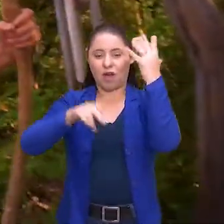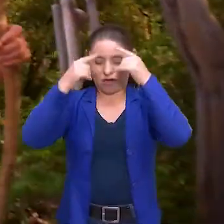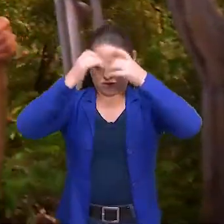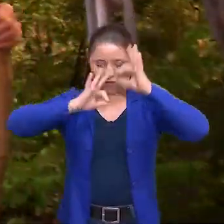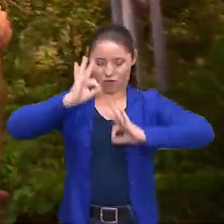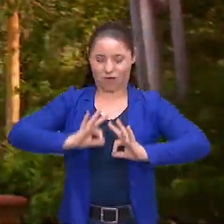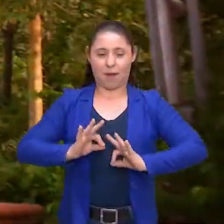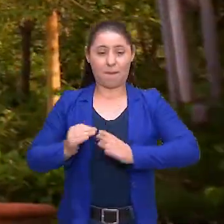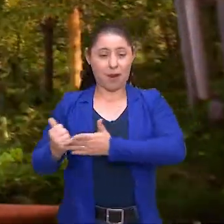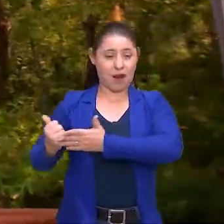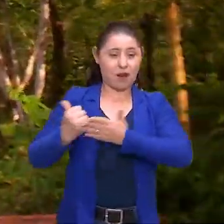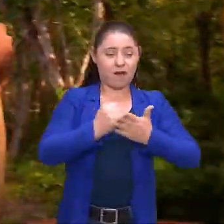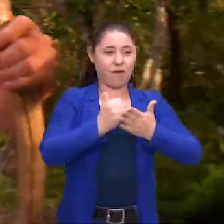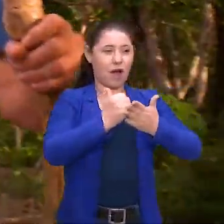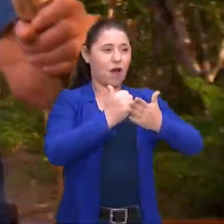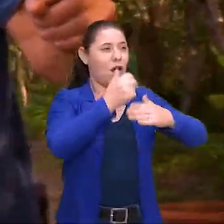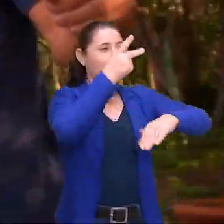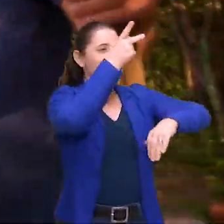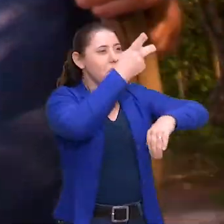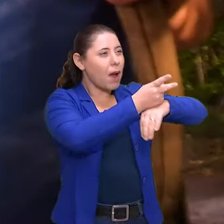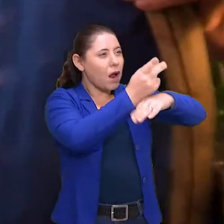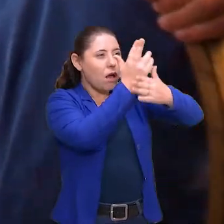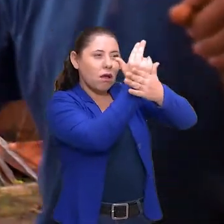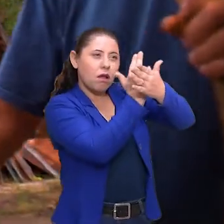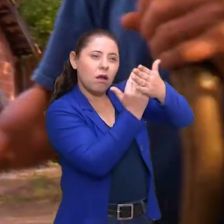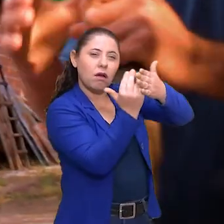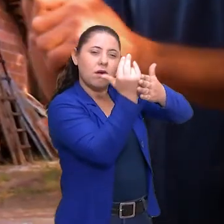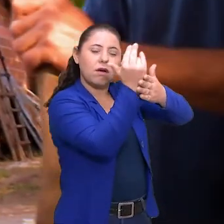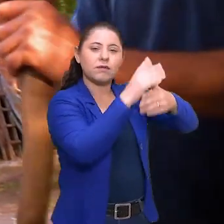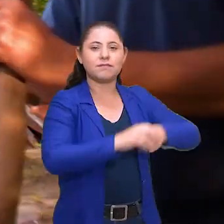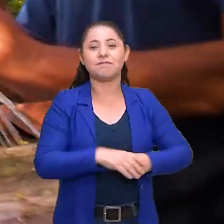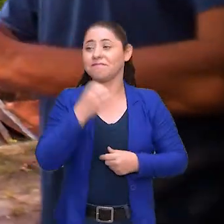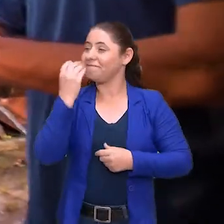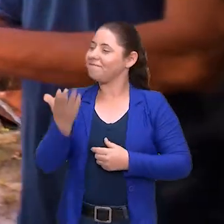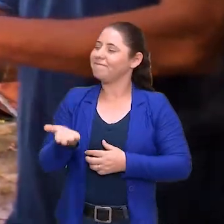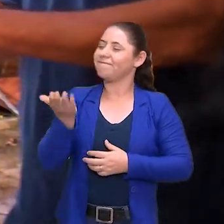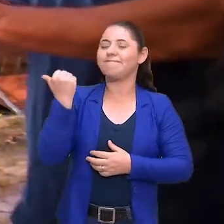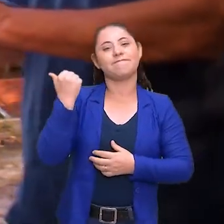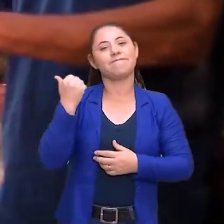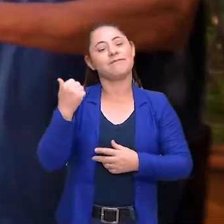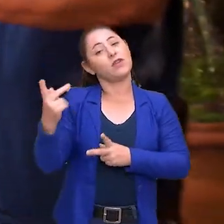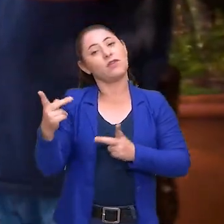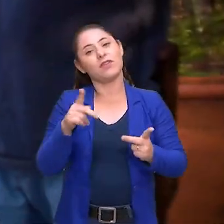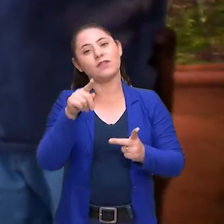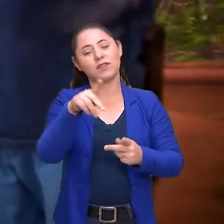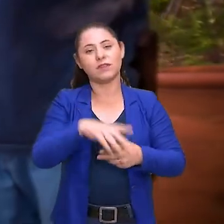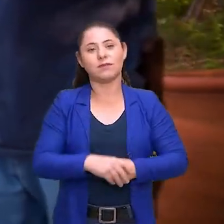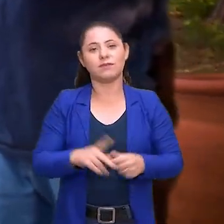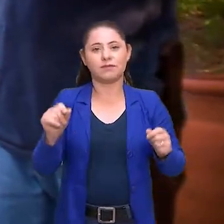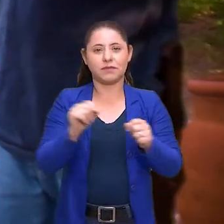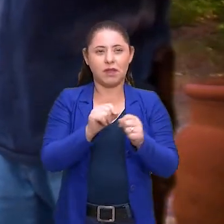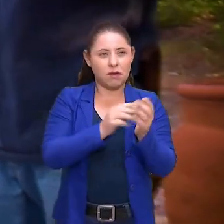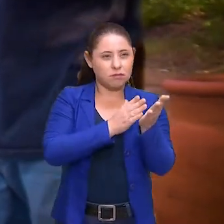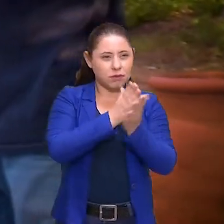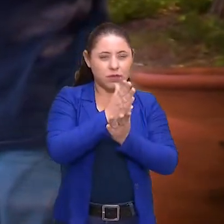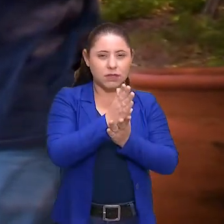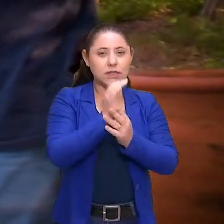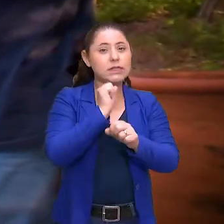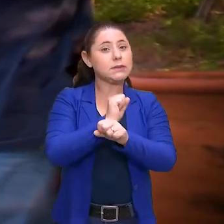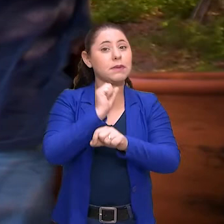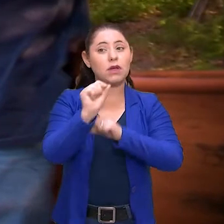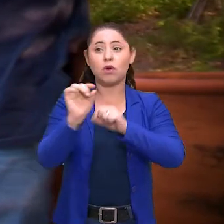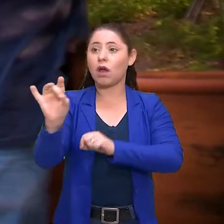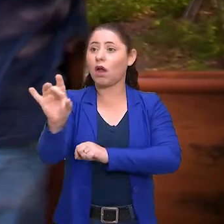um personagem para nos levar até pinturas rupestres em meio a rochas da propriedade. Desejo boas-vindas e convido vocês para a gente